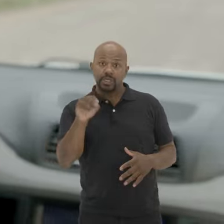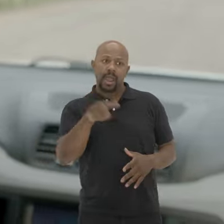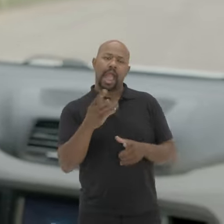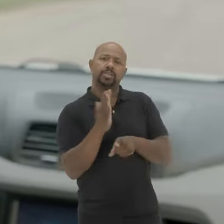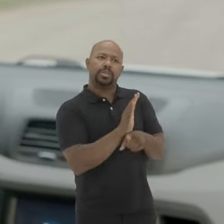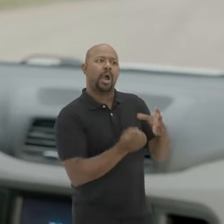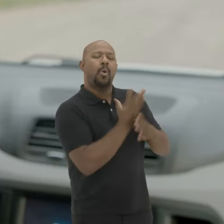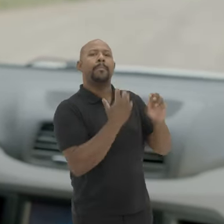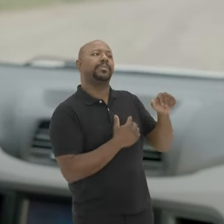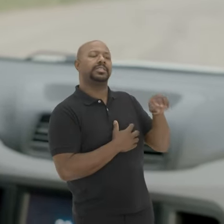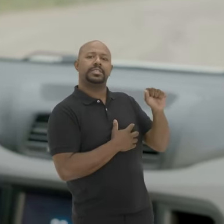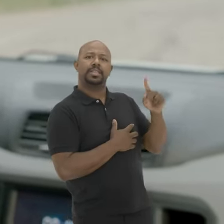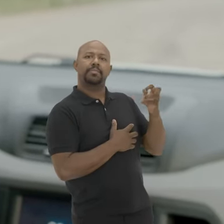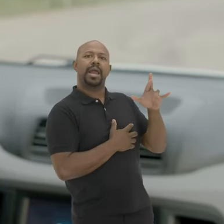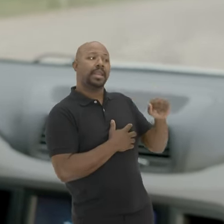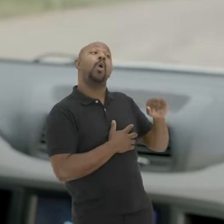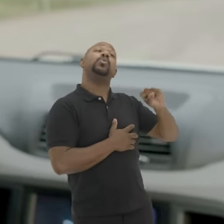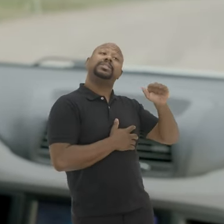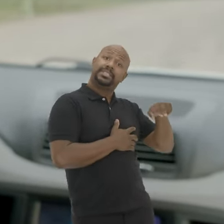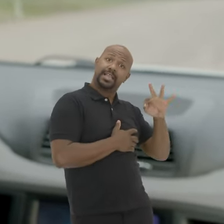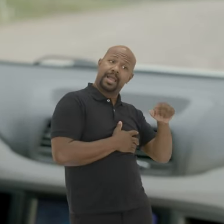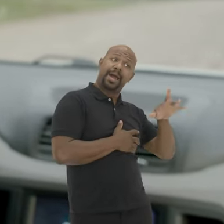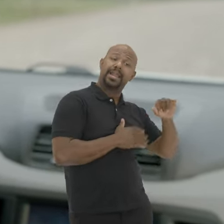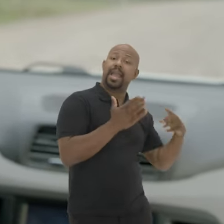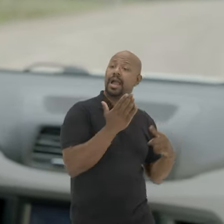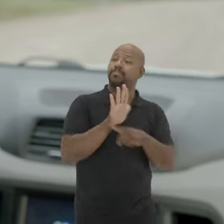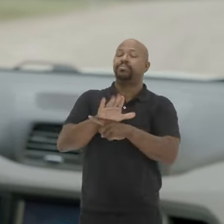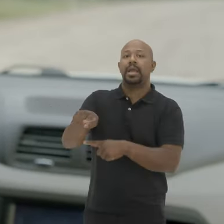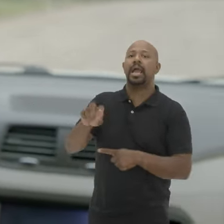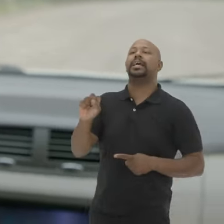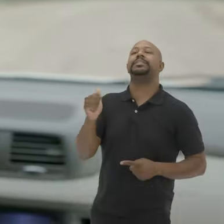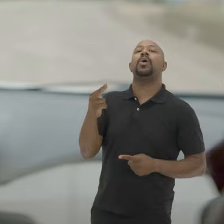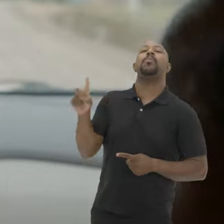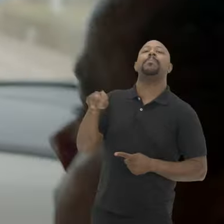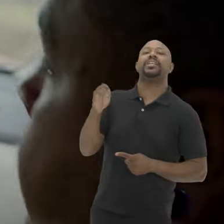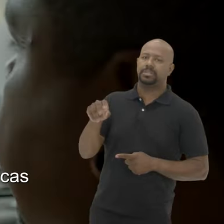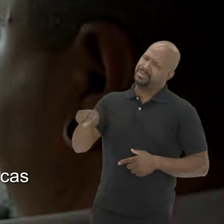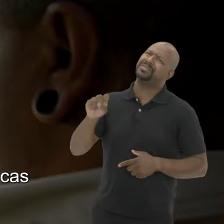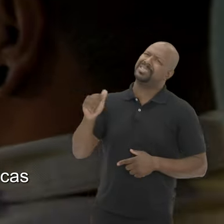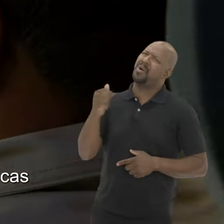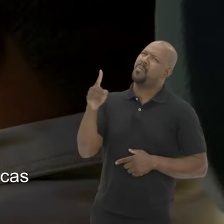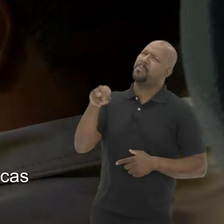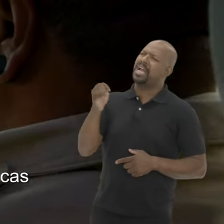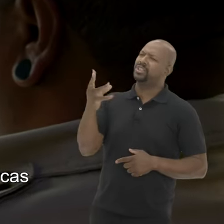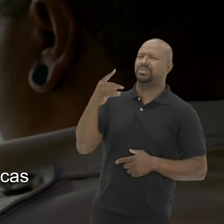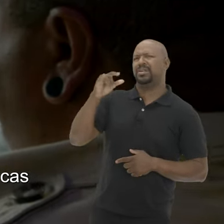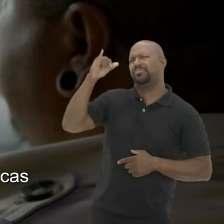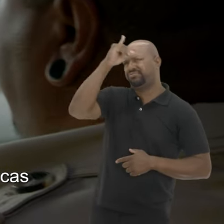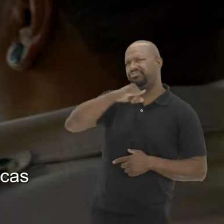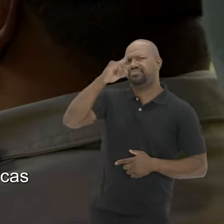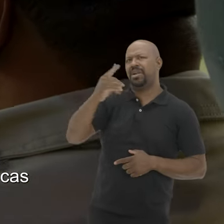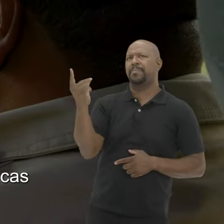é a origem de Santa Maria ou Santa Maria deu origem a São Martinho com certeza são Martinha aqui tem